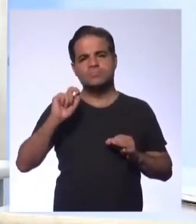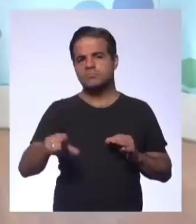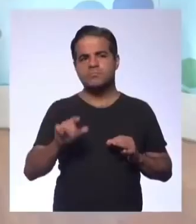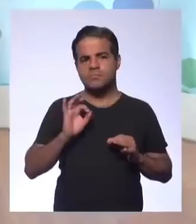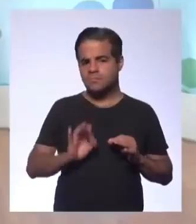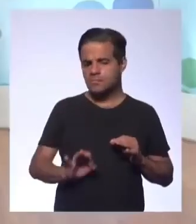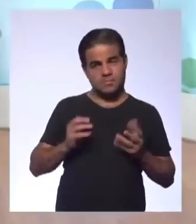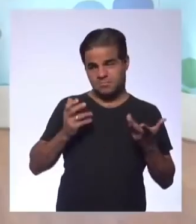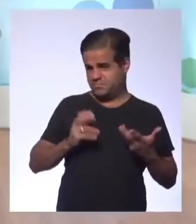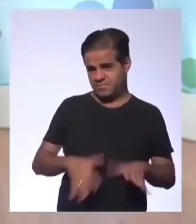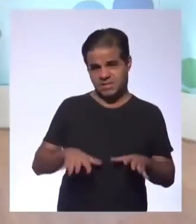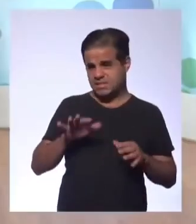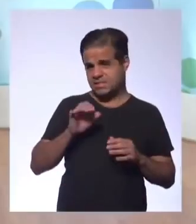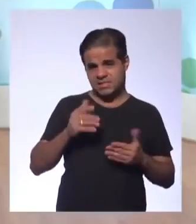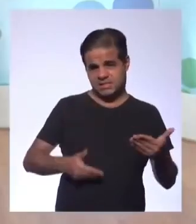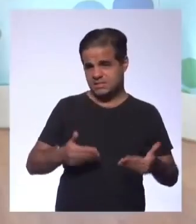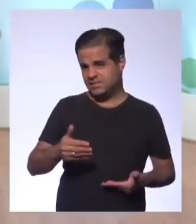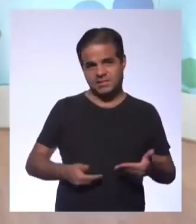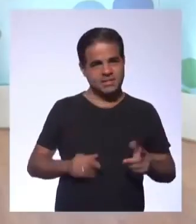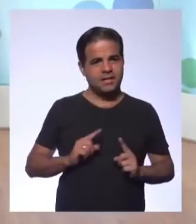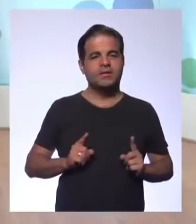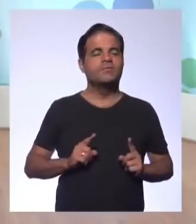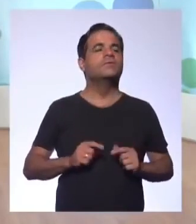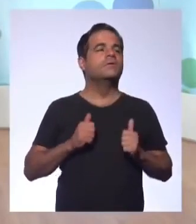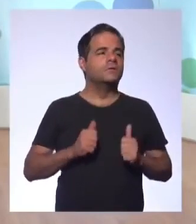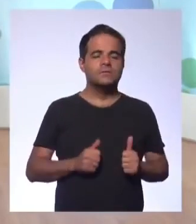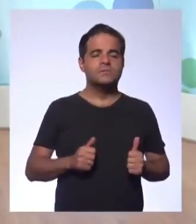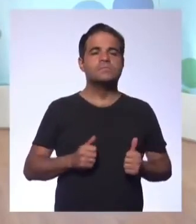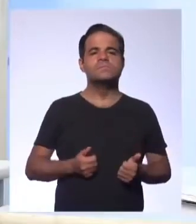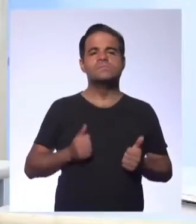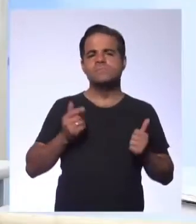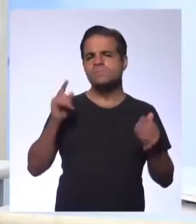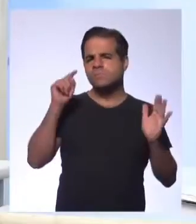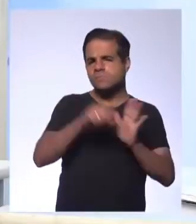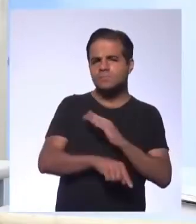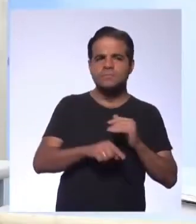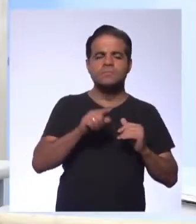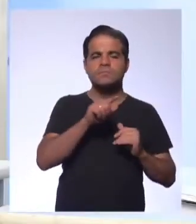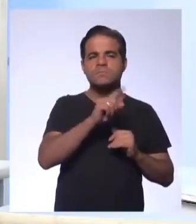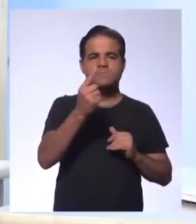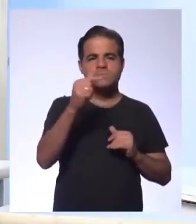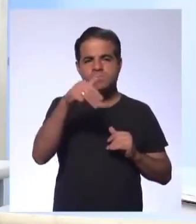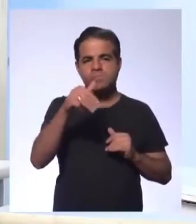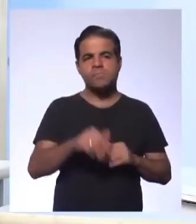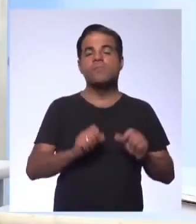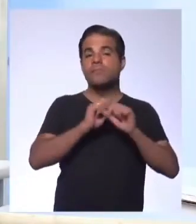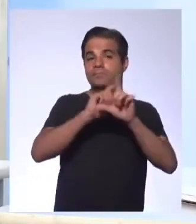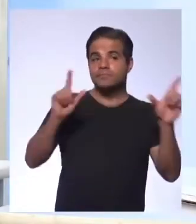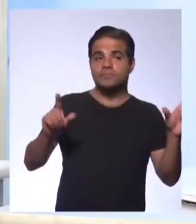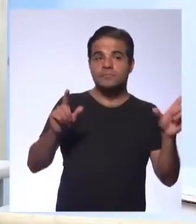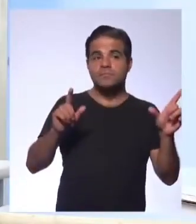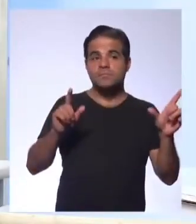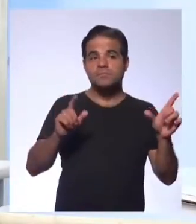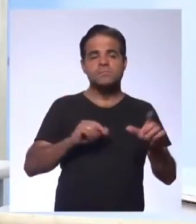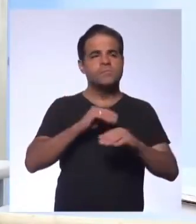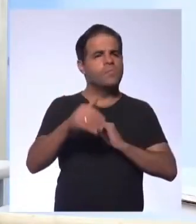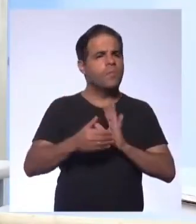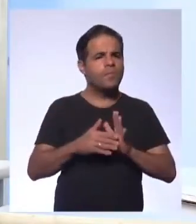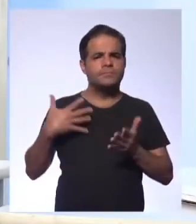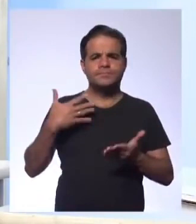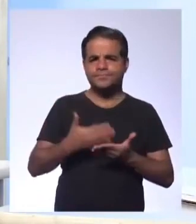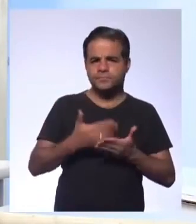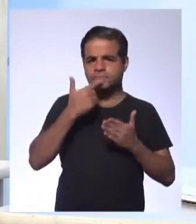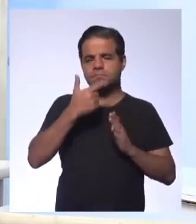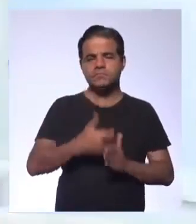ia querer ser servo? Não. Então tá bom. Eu vou deixar uma pergunta para vocês, um minutinho na tela. De tudo que eu falei